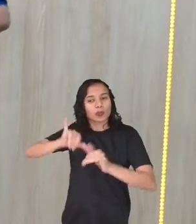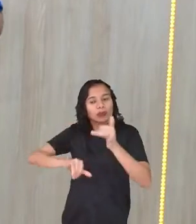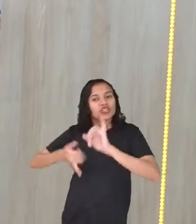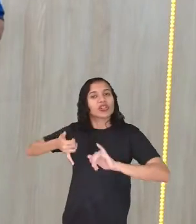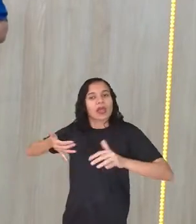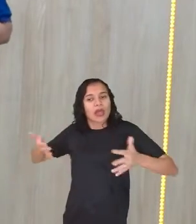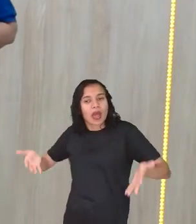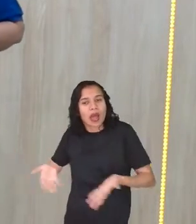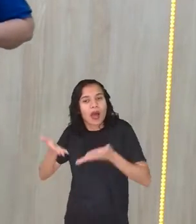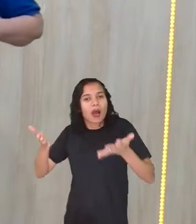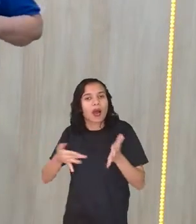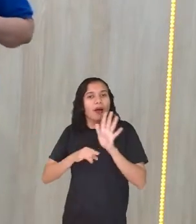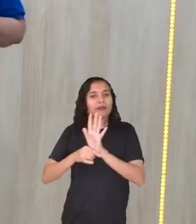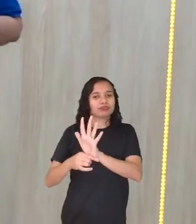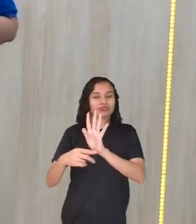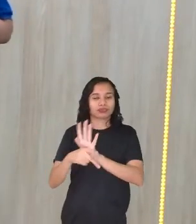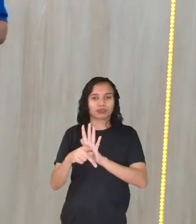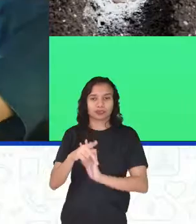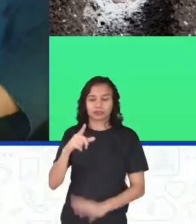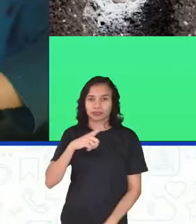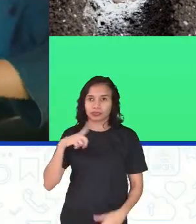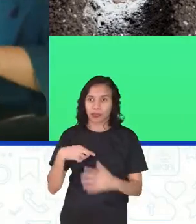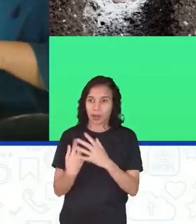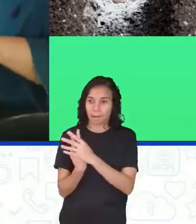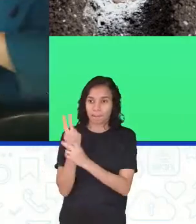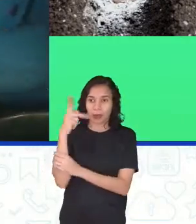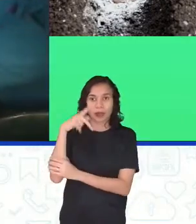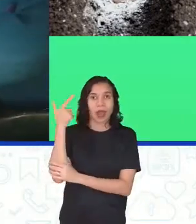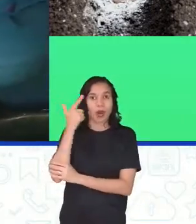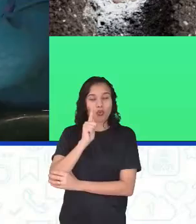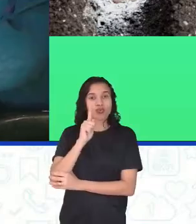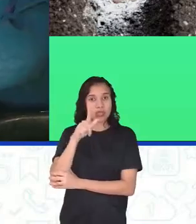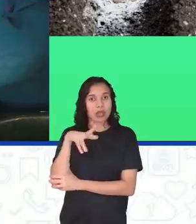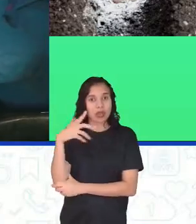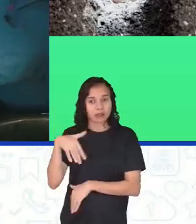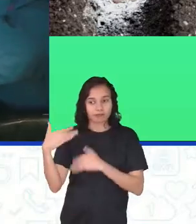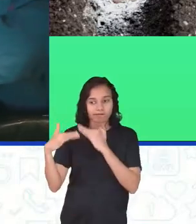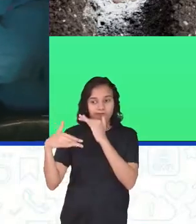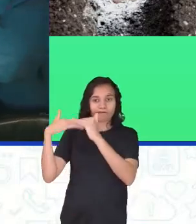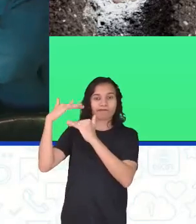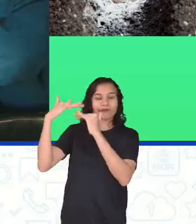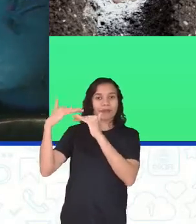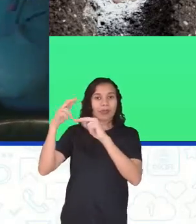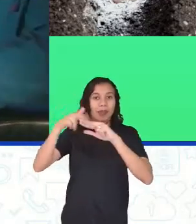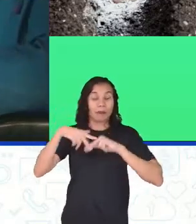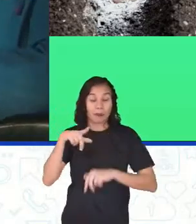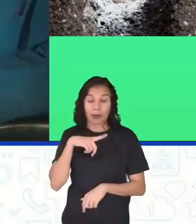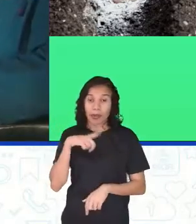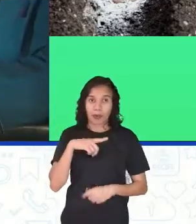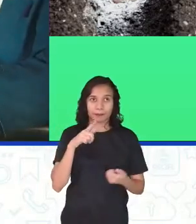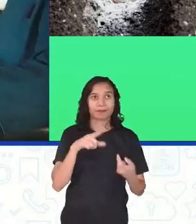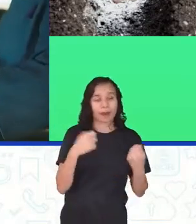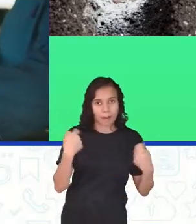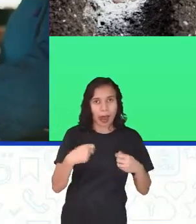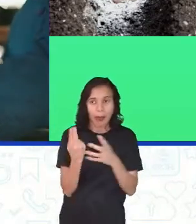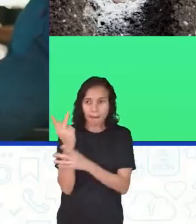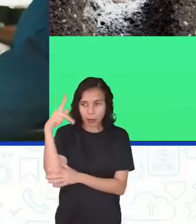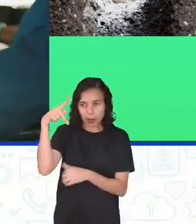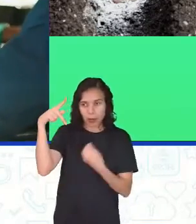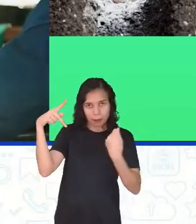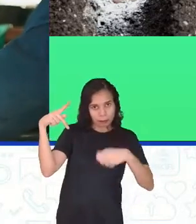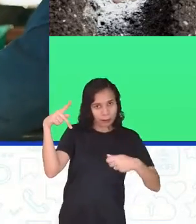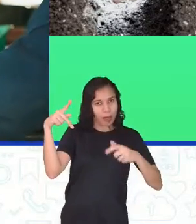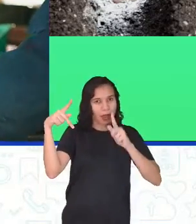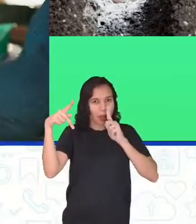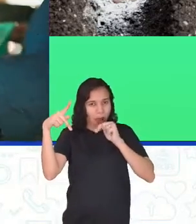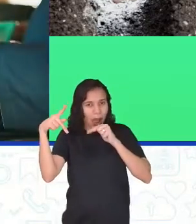vão ajudar essa planta a se desenvolver. Por quê? Além de água, né? Além da